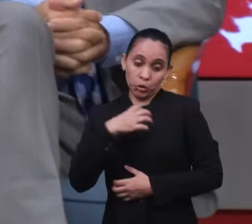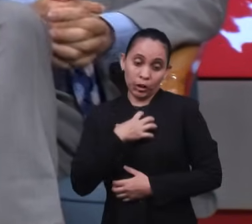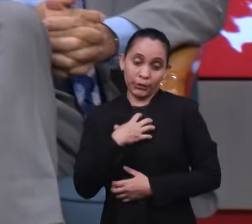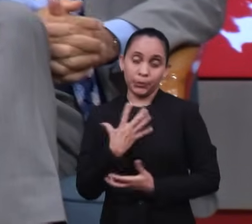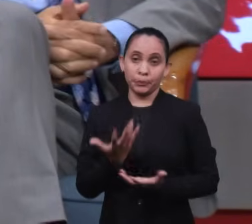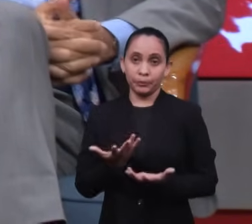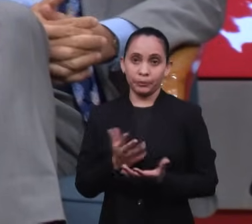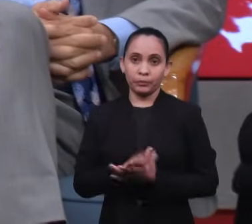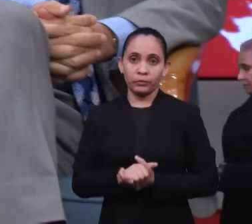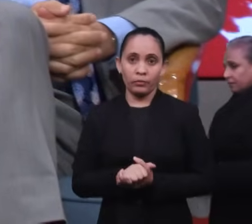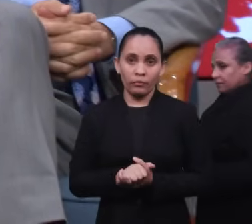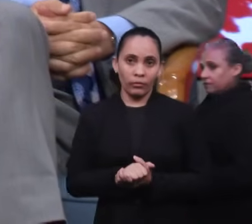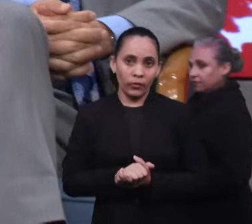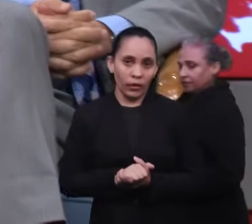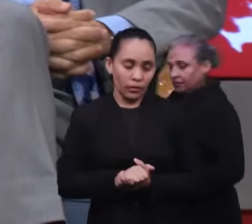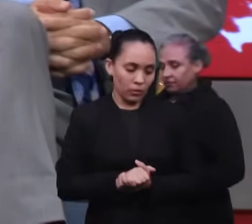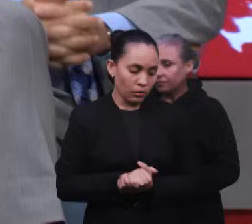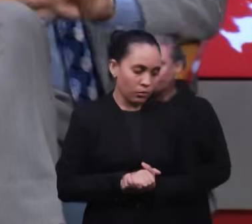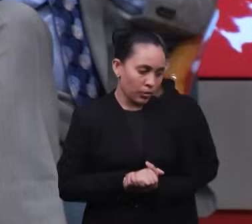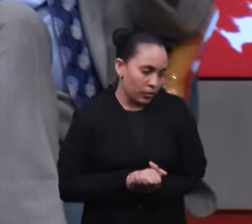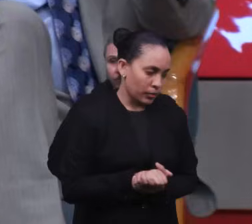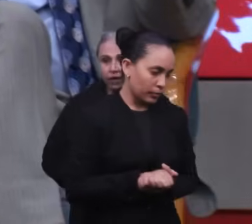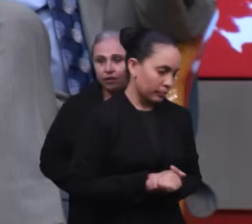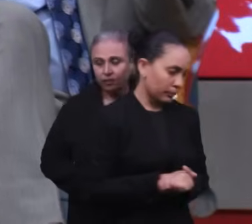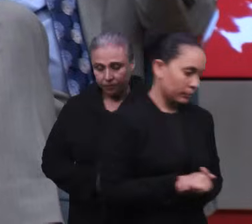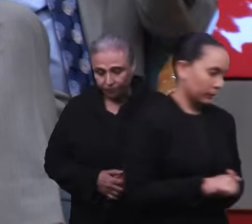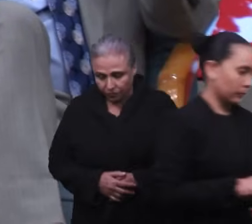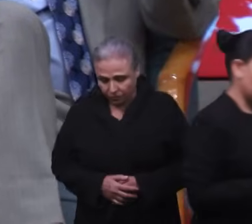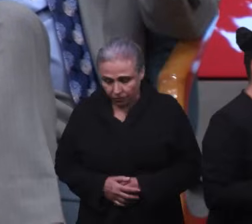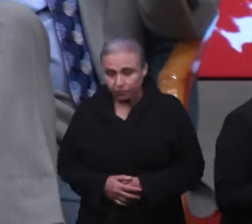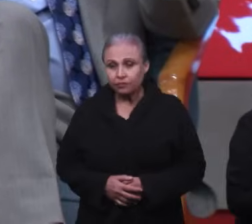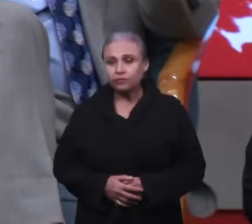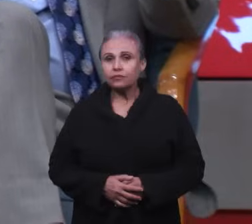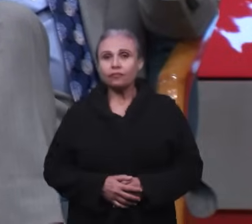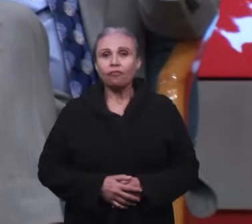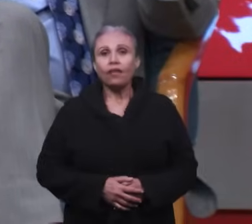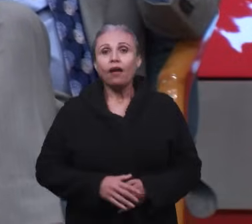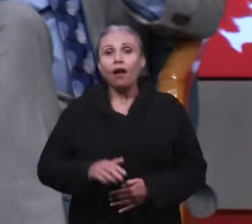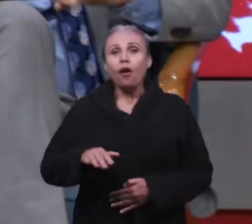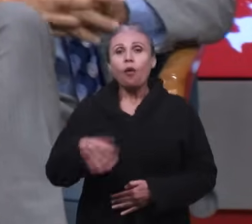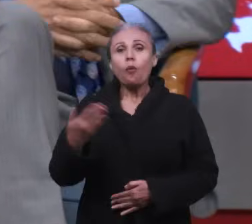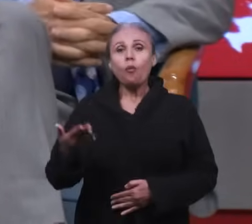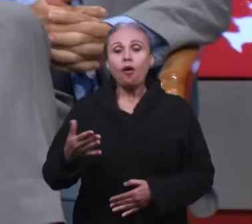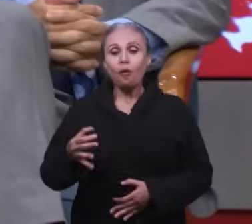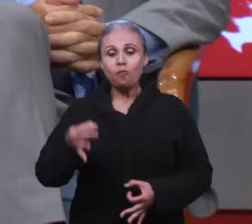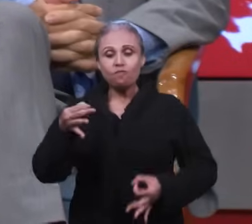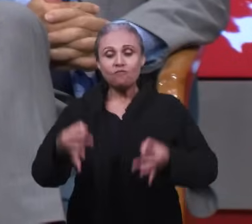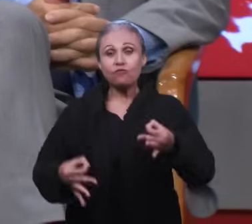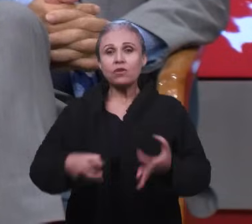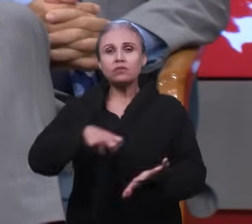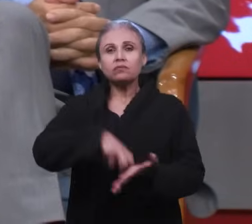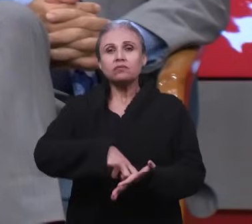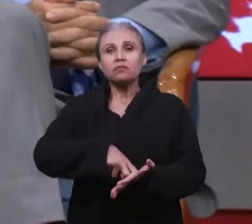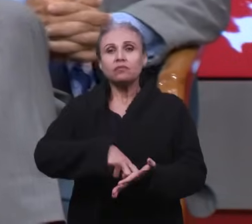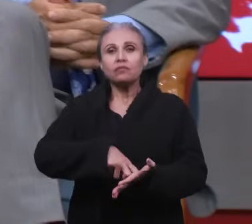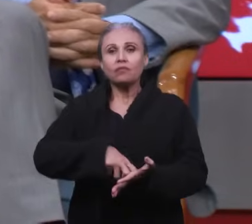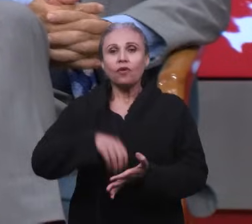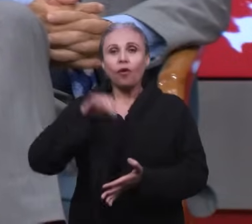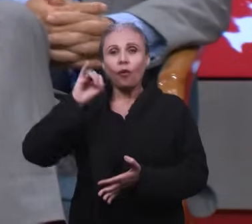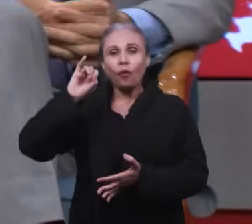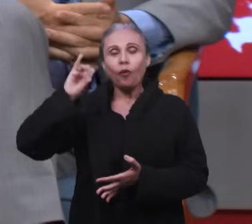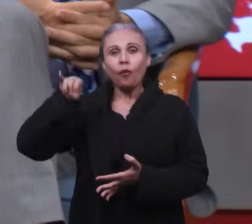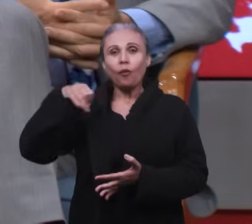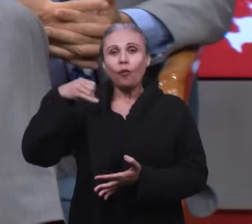com o falar. Qual foi o juízo sobre Judas? Foi terrível. Qual